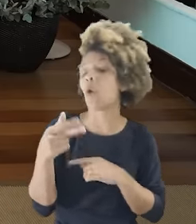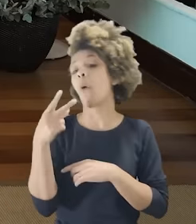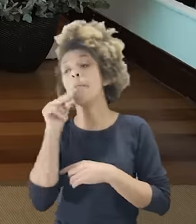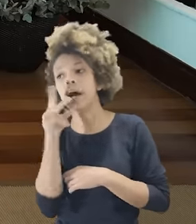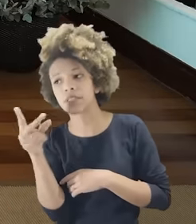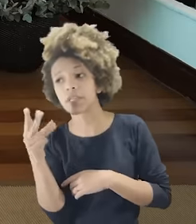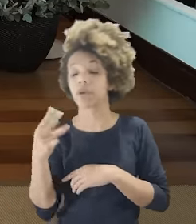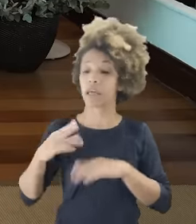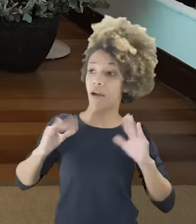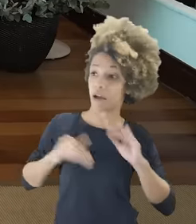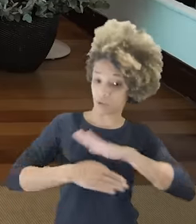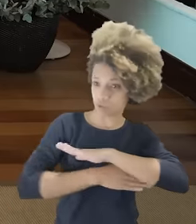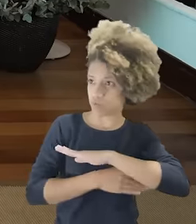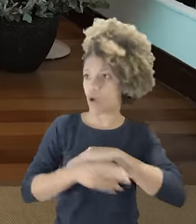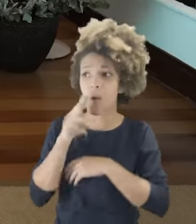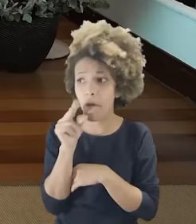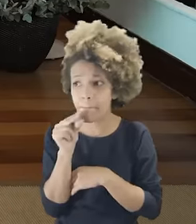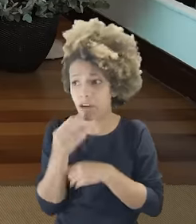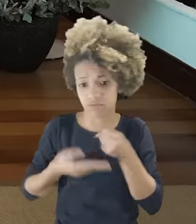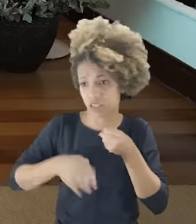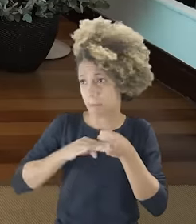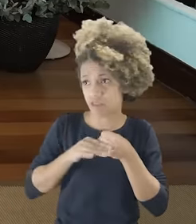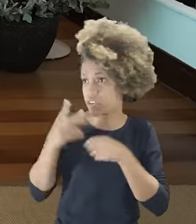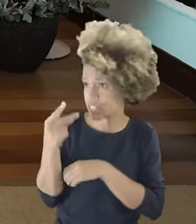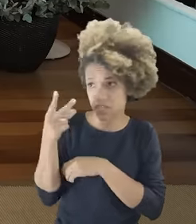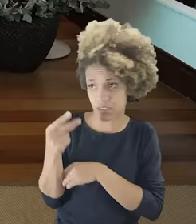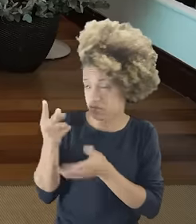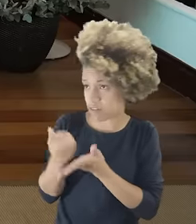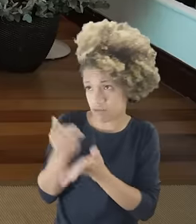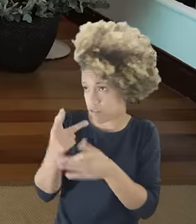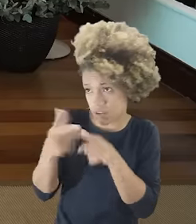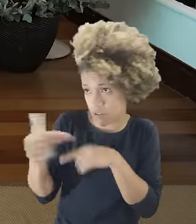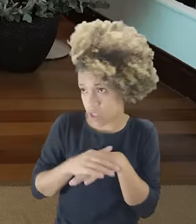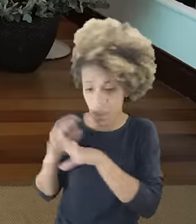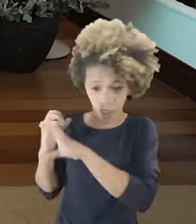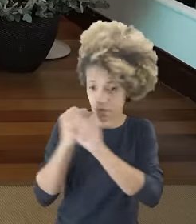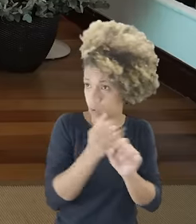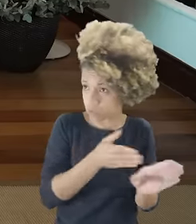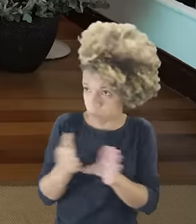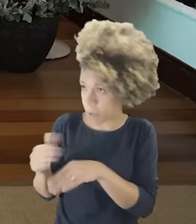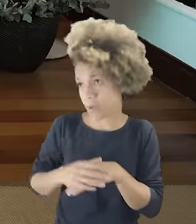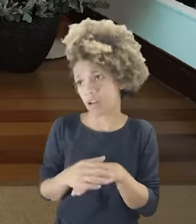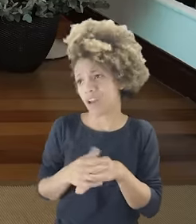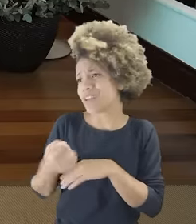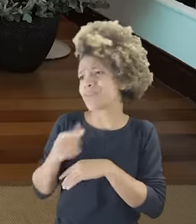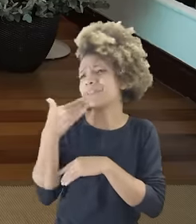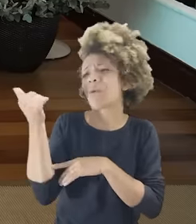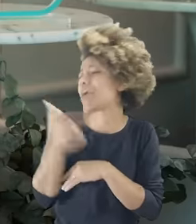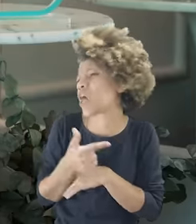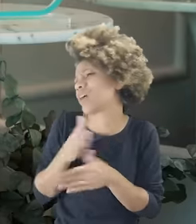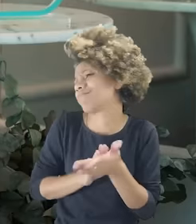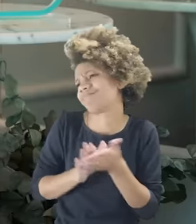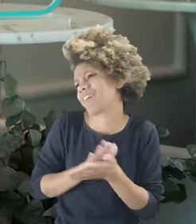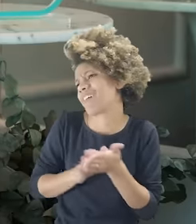em segundo lugar aqui o tubarão perderam quer dizer o pato na média de pontos e com segundo lugar sempre e ganhou em pontos corridos ele não tem que ser o melhor em